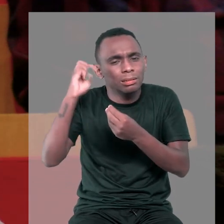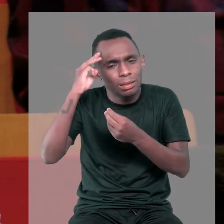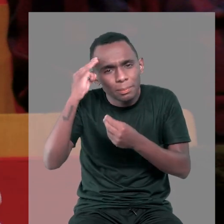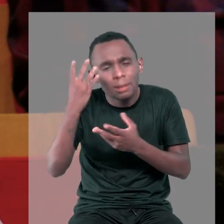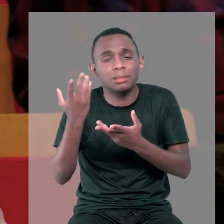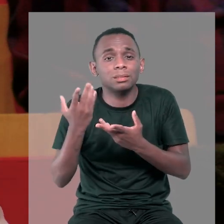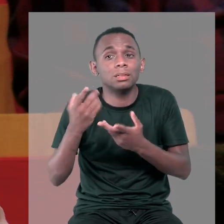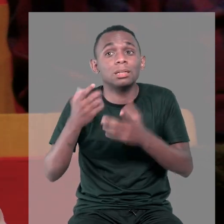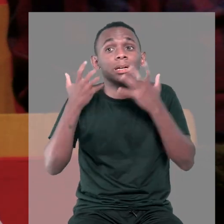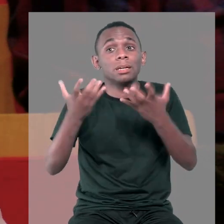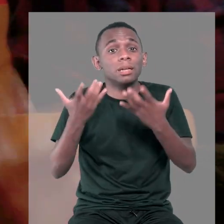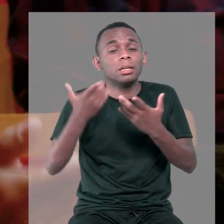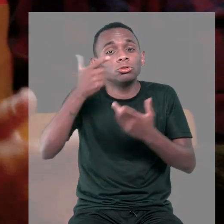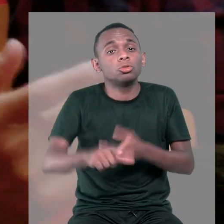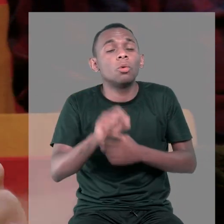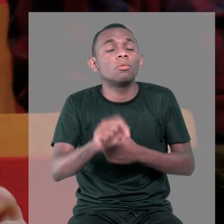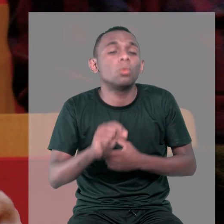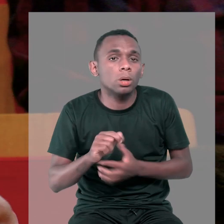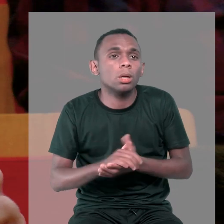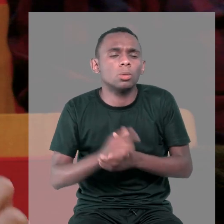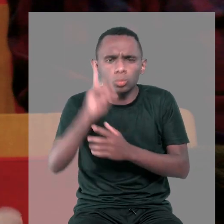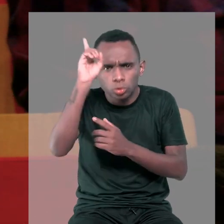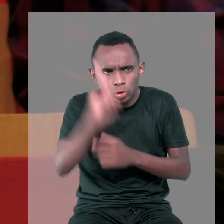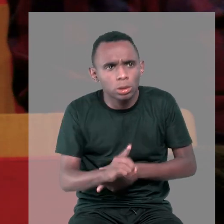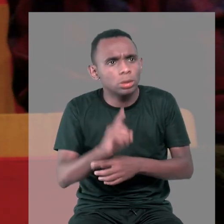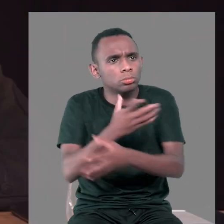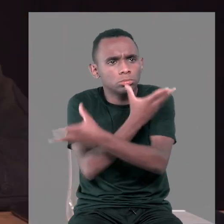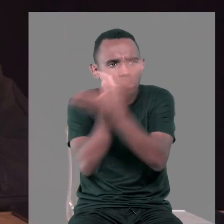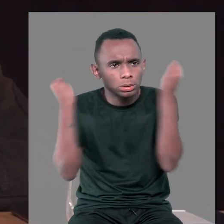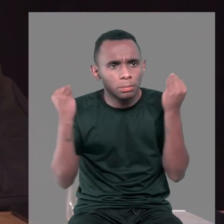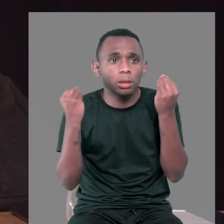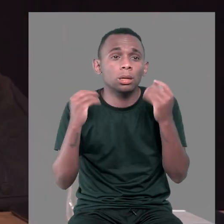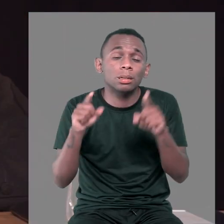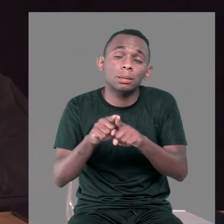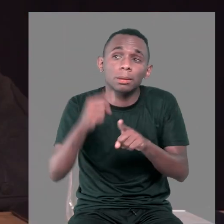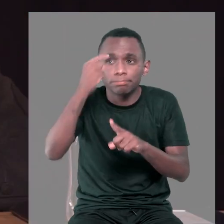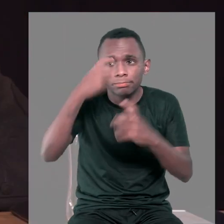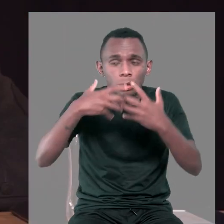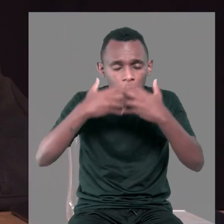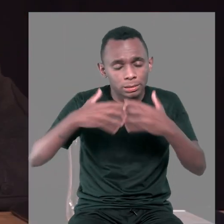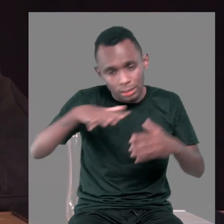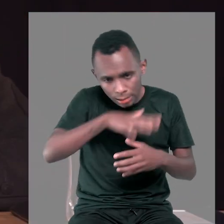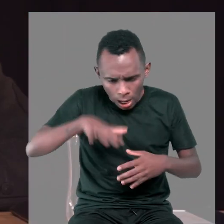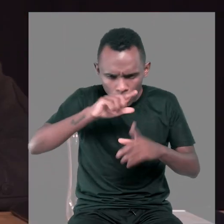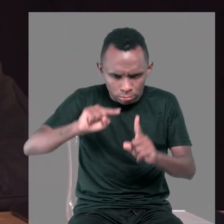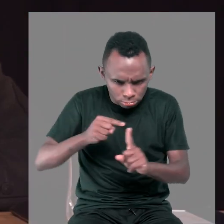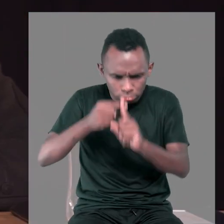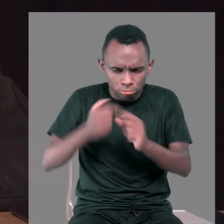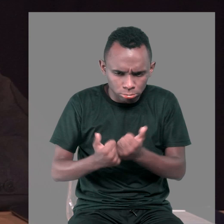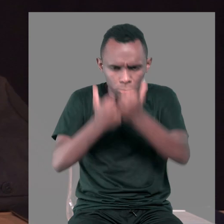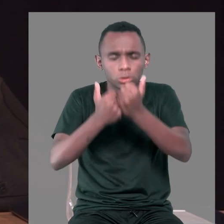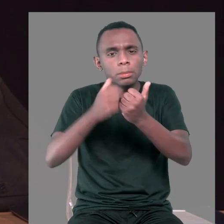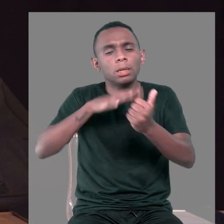não contraposição, mas de inclinação a partir da Hannah Arendt. Ok, obrigado pela pergunta. E